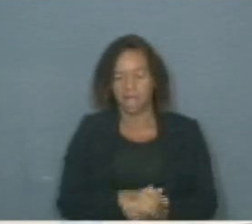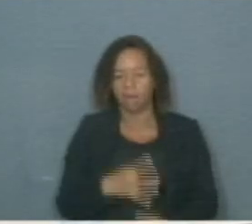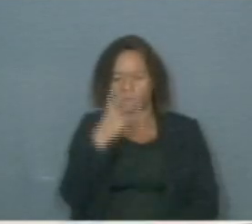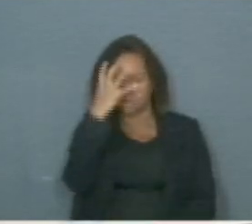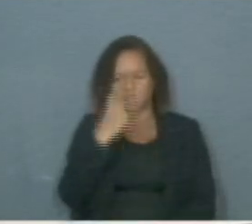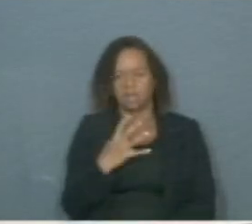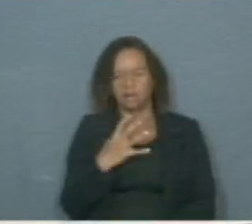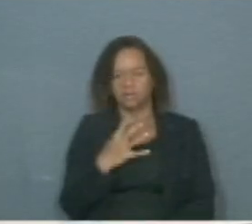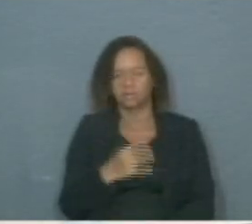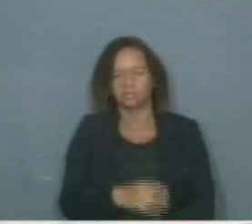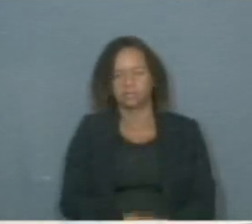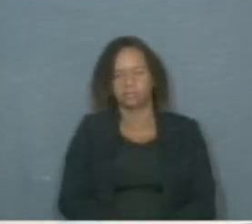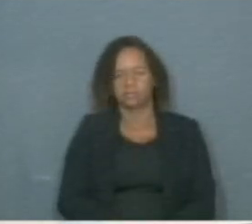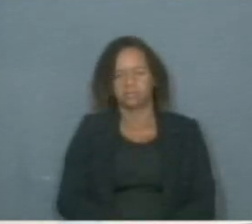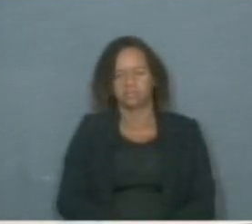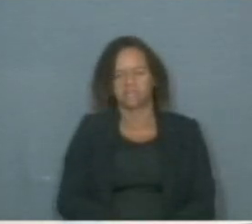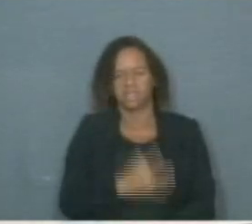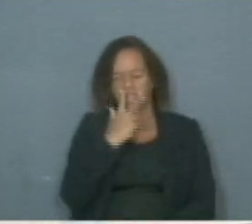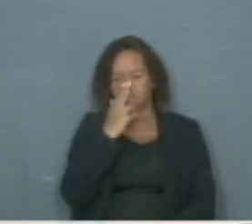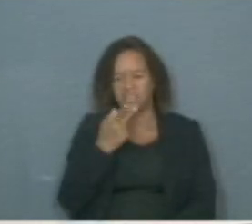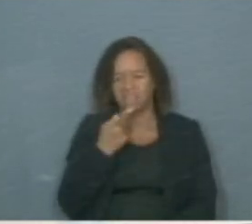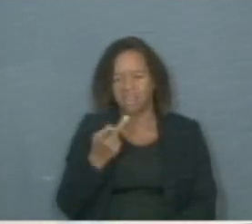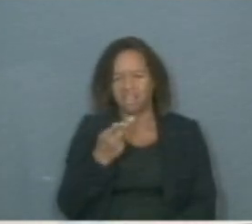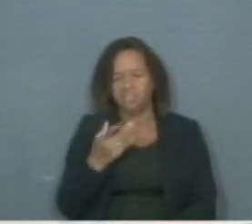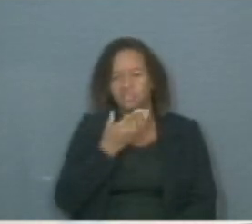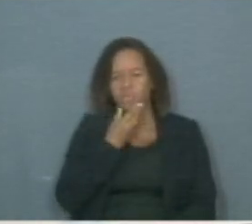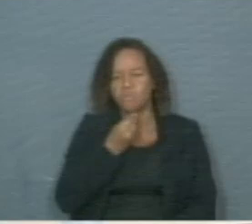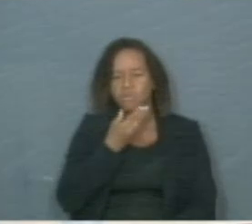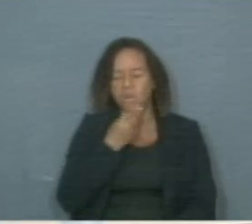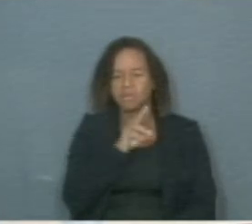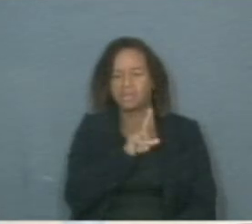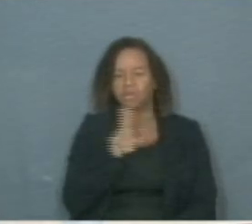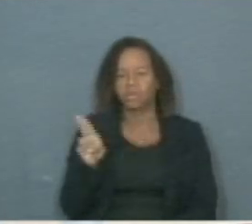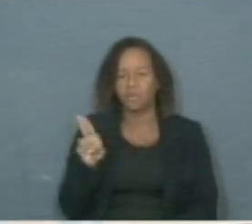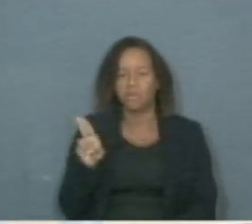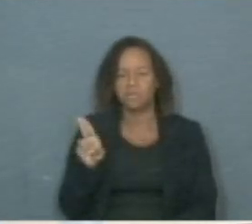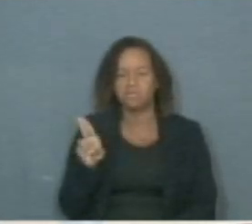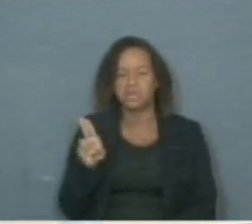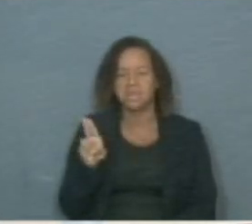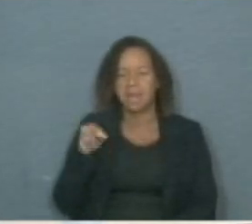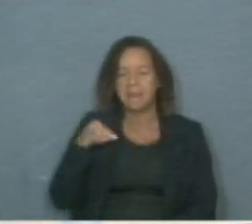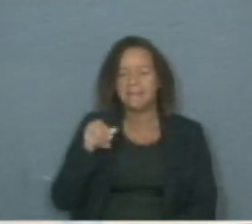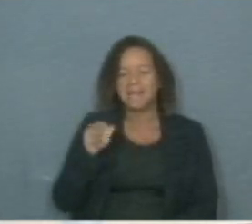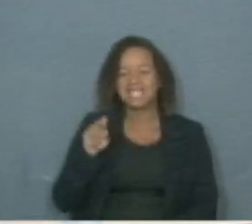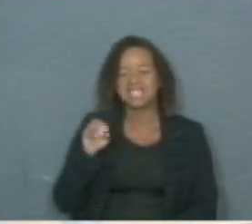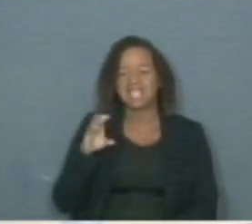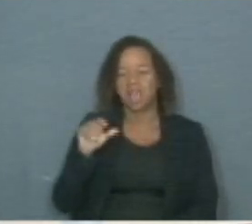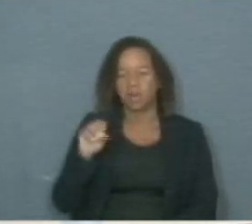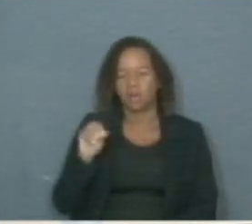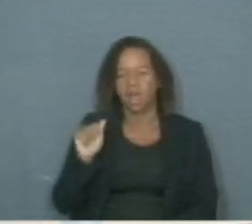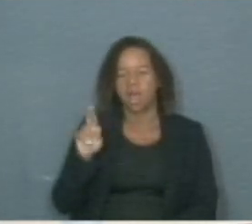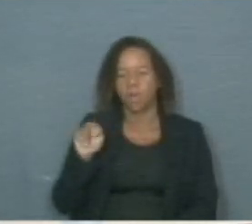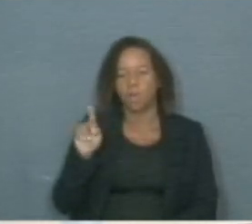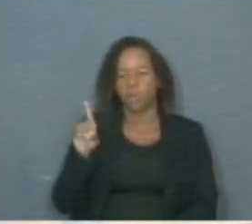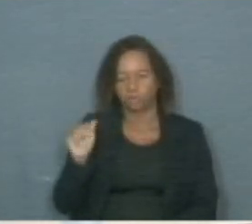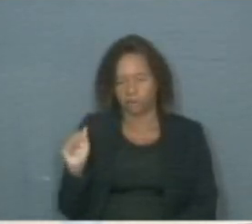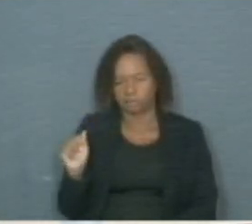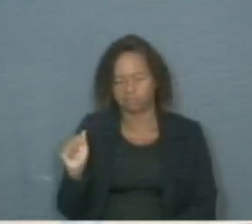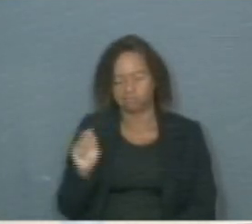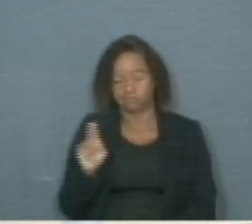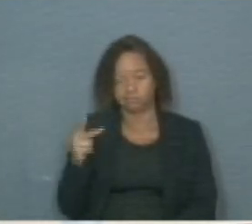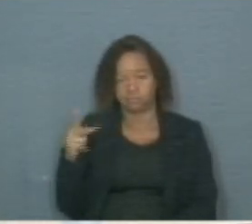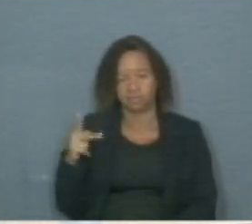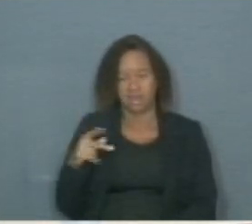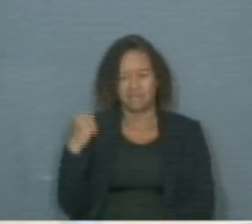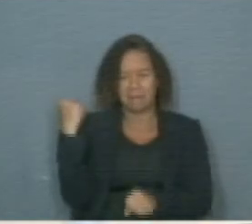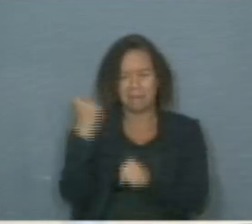muito a sério. Nós estamos falando de um homem que tinha nome. O nome dele era Marcelo Arruda. Ele